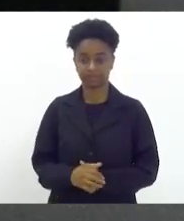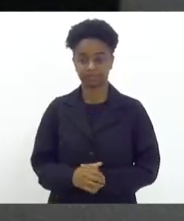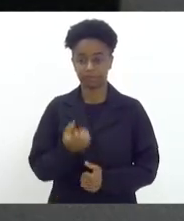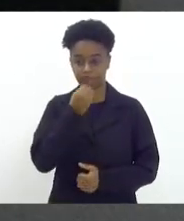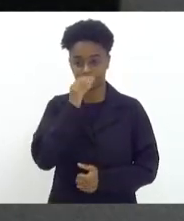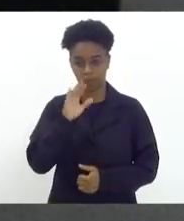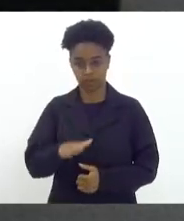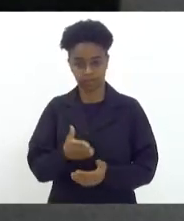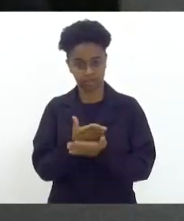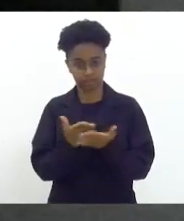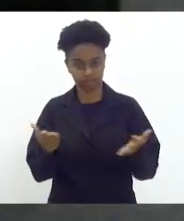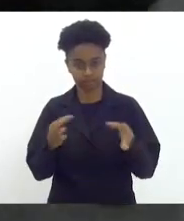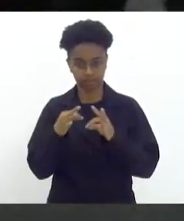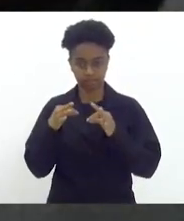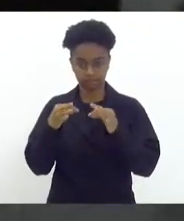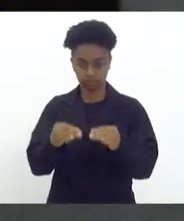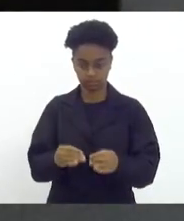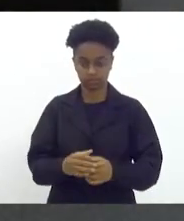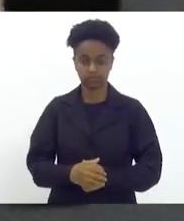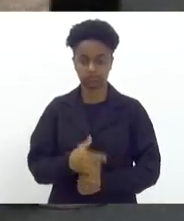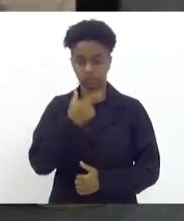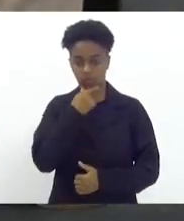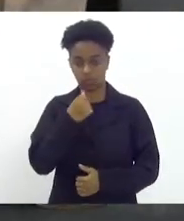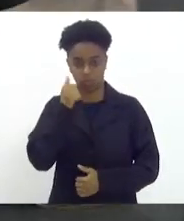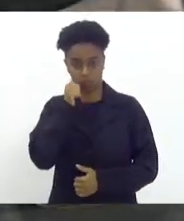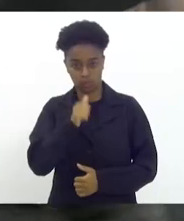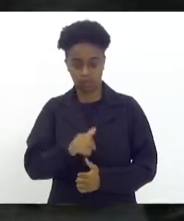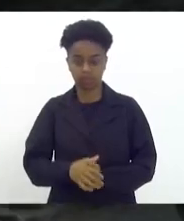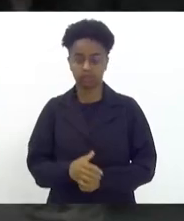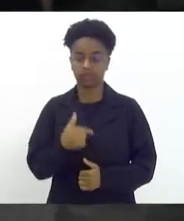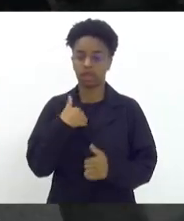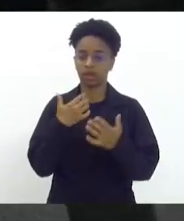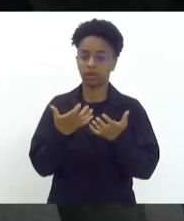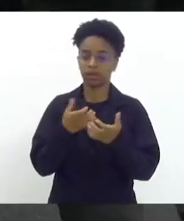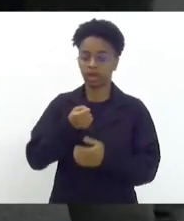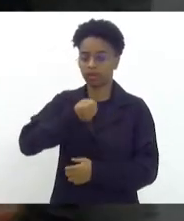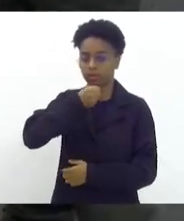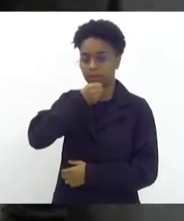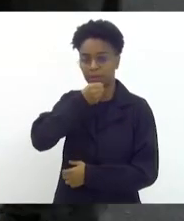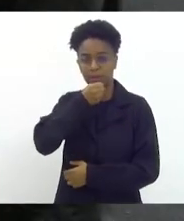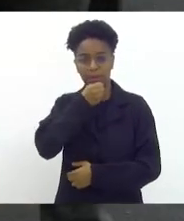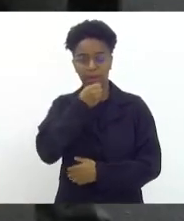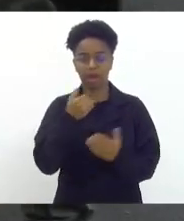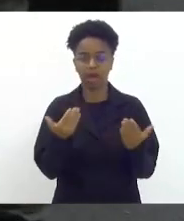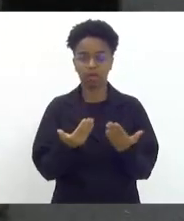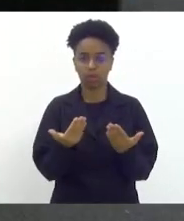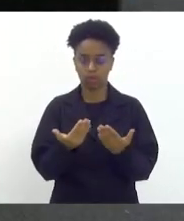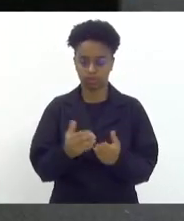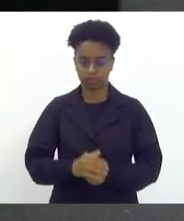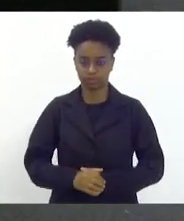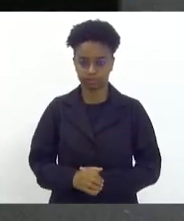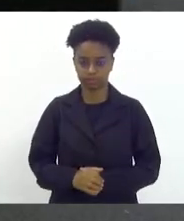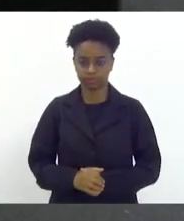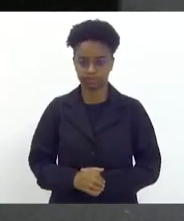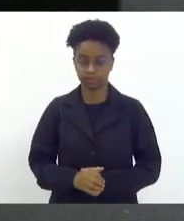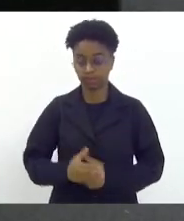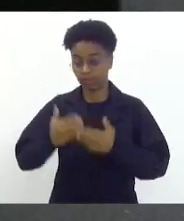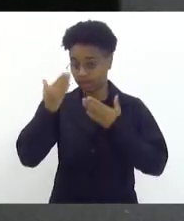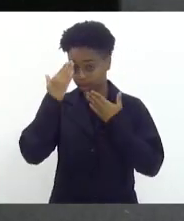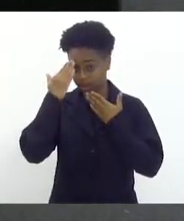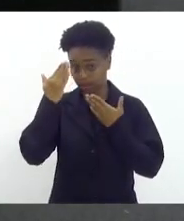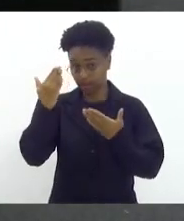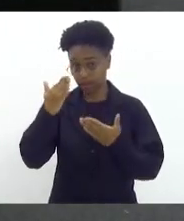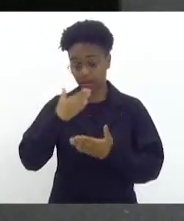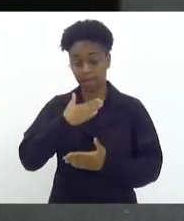Boa tarde a todos senhores e senhores eu quero uso o microfone nessa oportunidade para agradecer